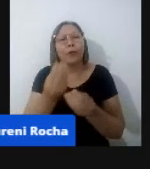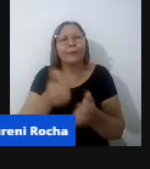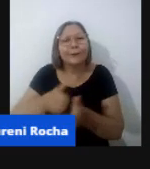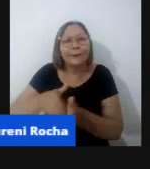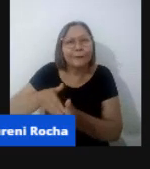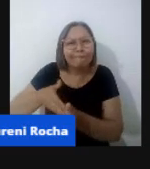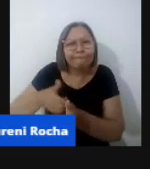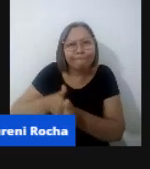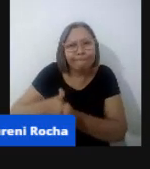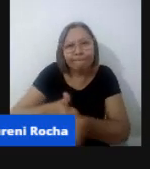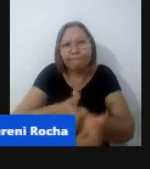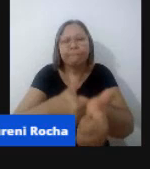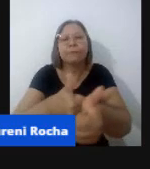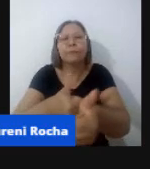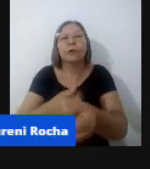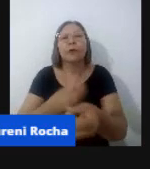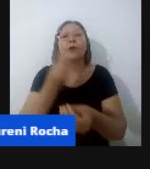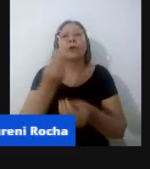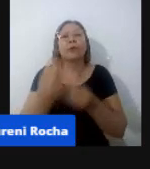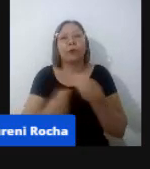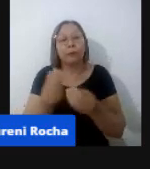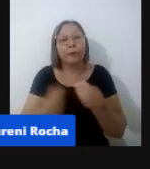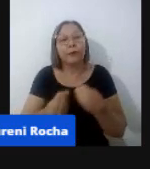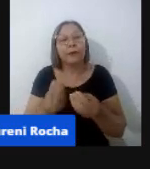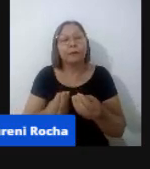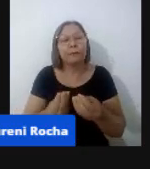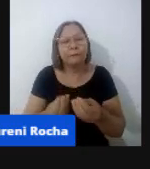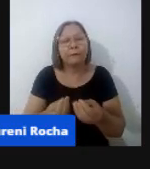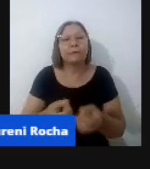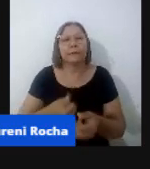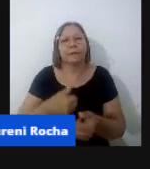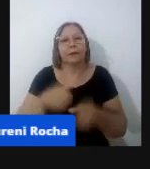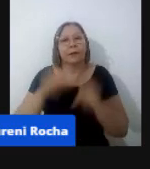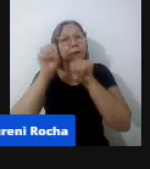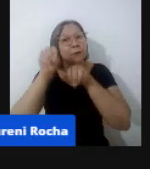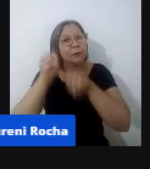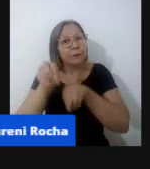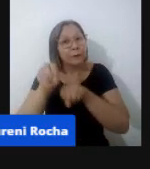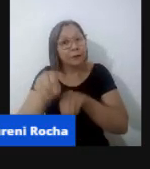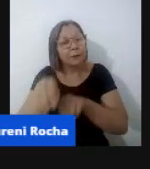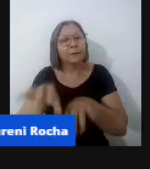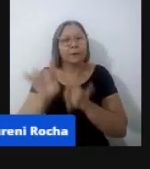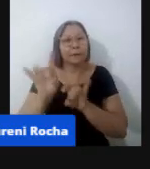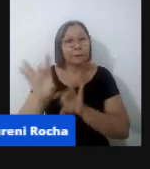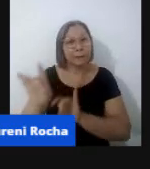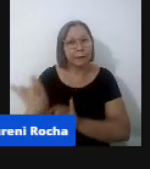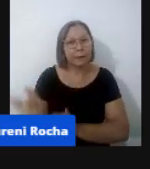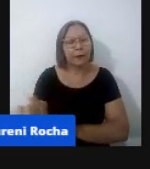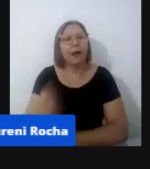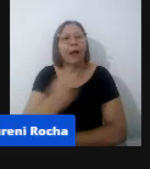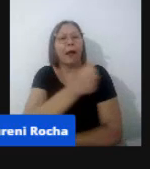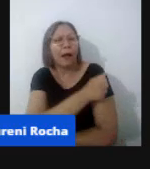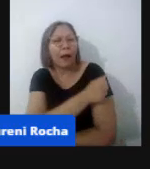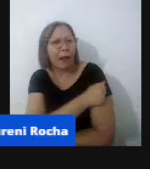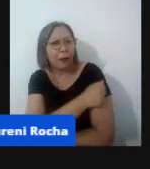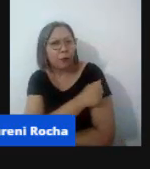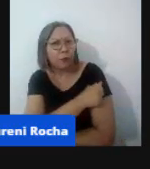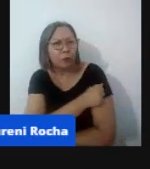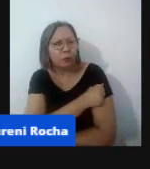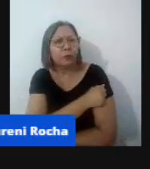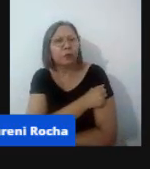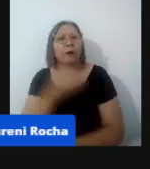dá isso. Quando a gente fala de educação especial, quando a gente fala de alunos público-alvo da